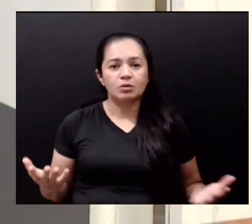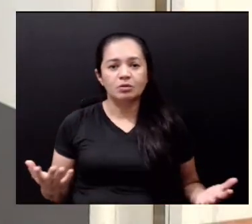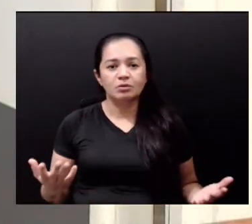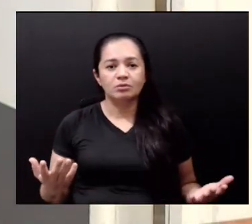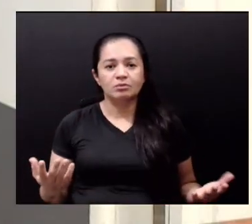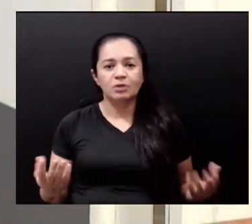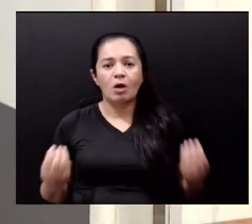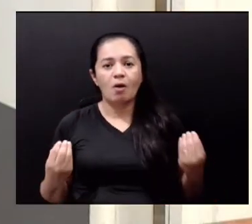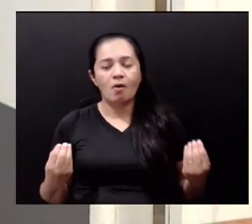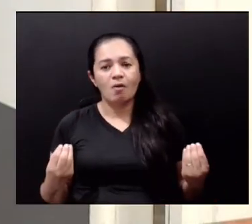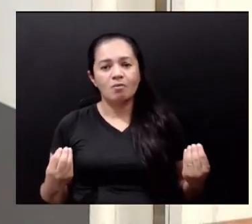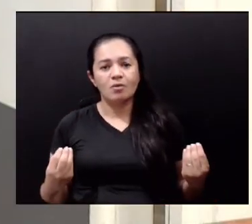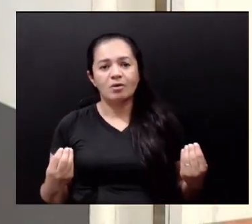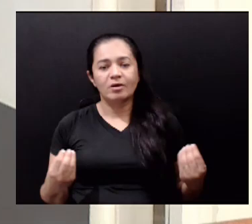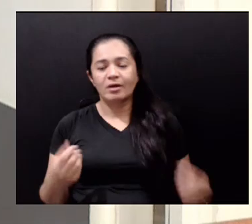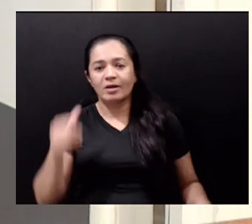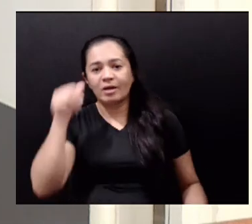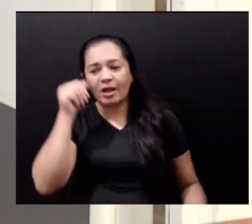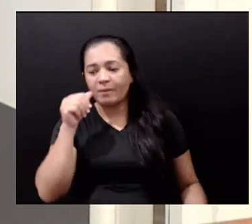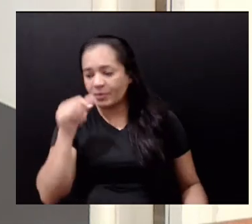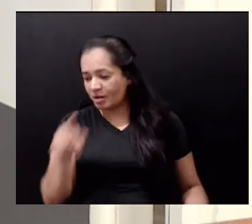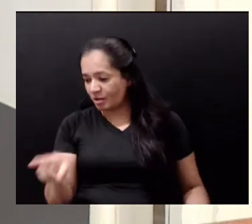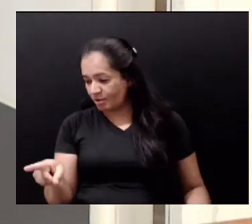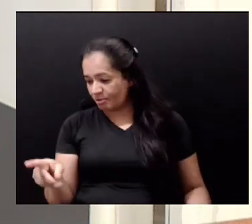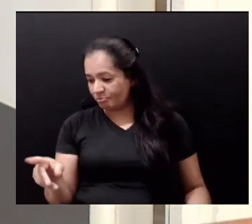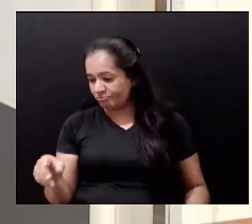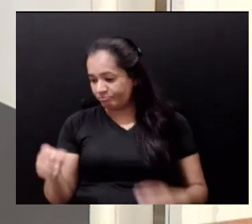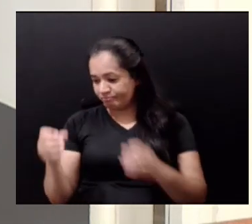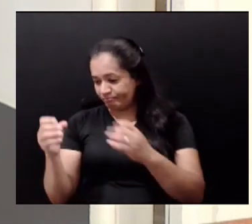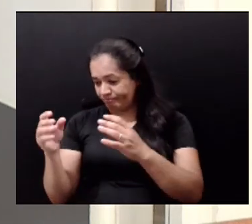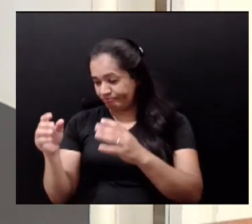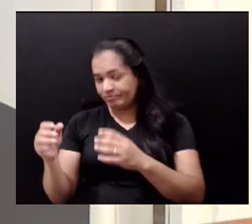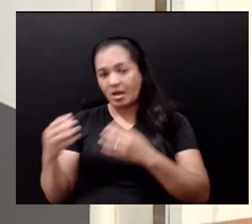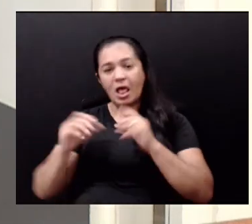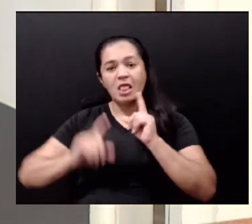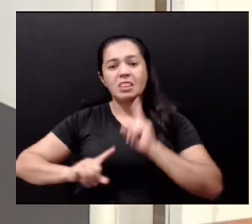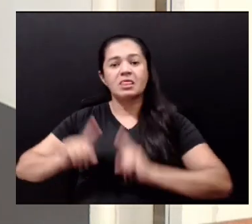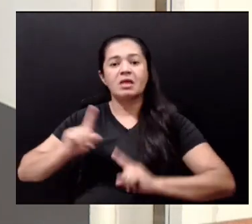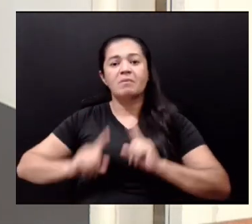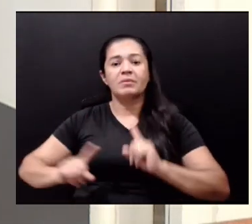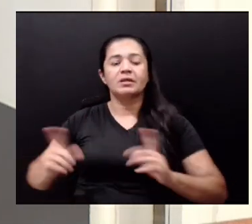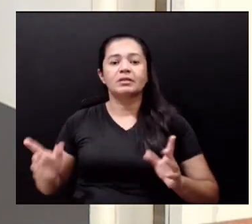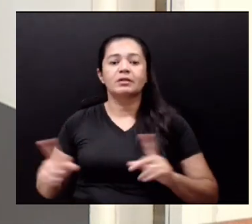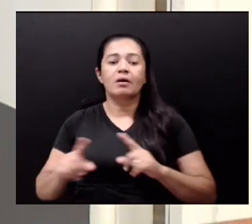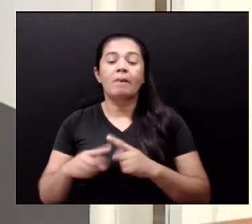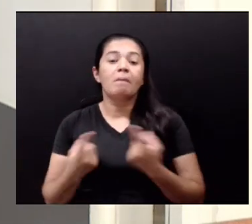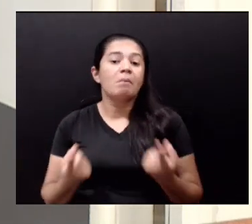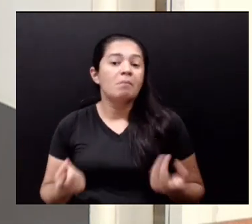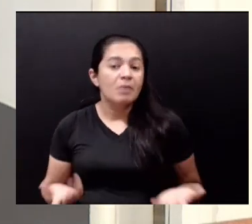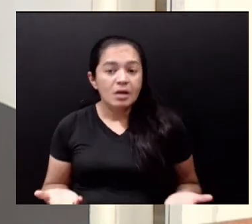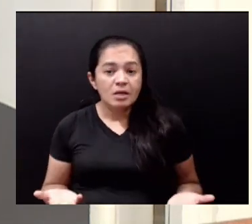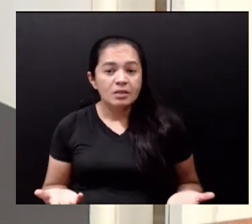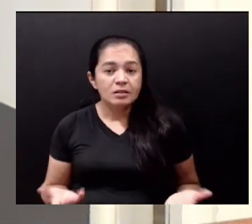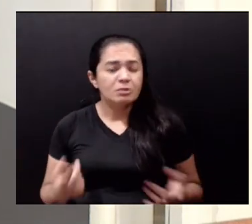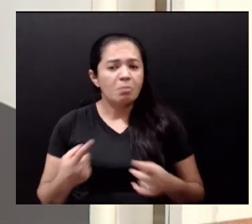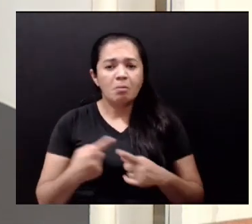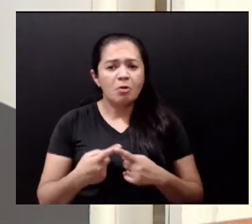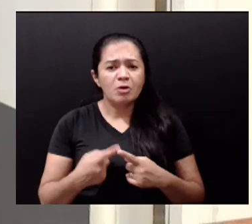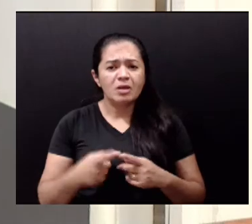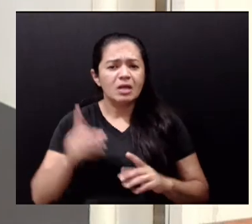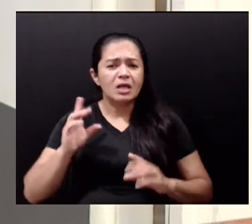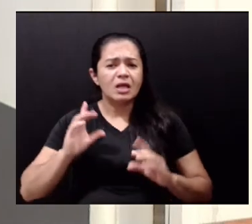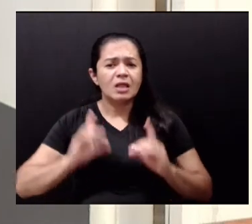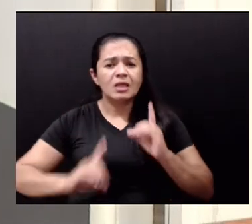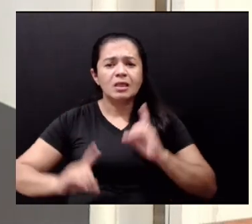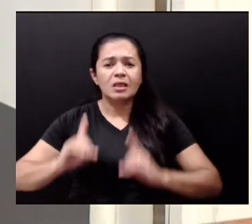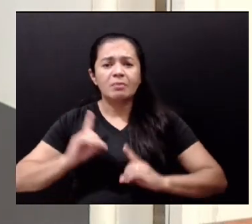A gente coloca um diagnóstico, depressão. Mas o que esse diagnóstico nos diz, de fato, né? E aí eu